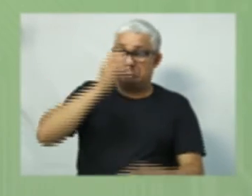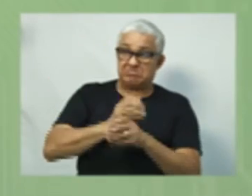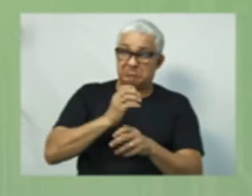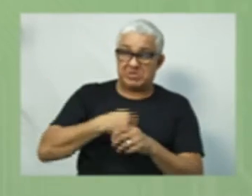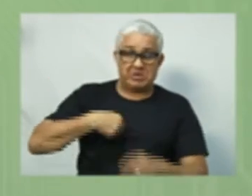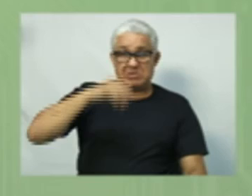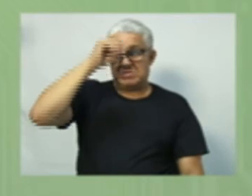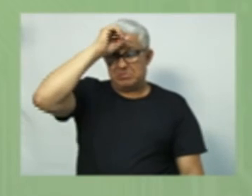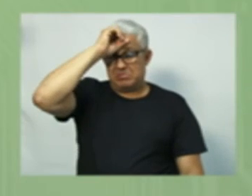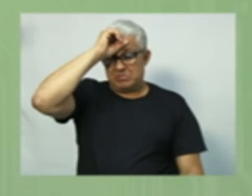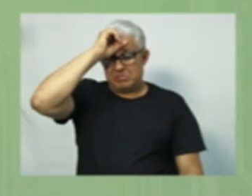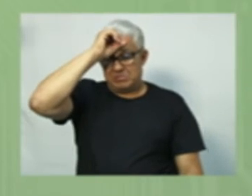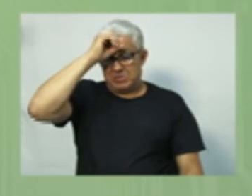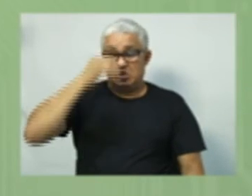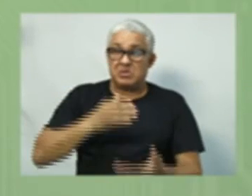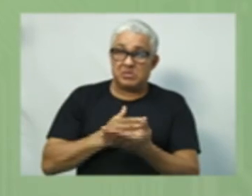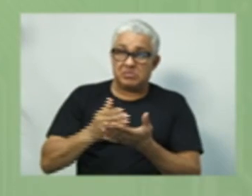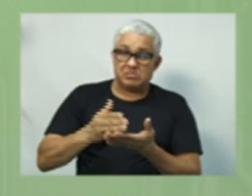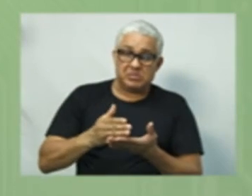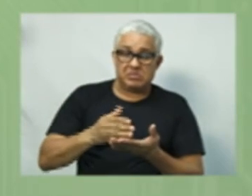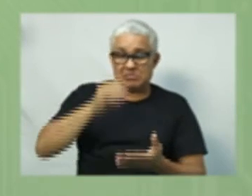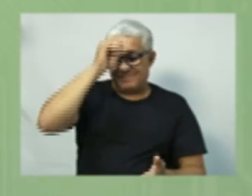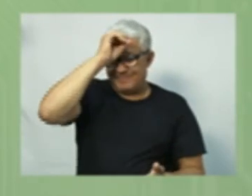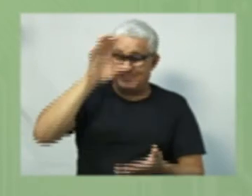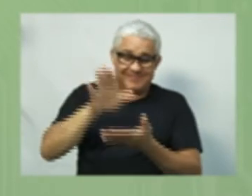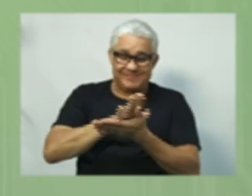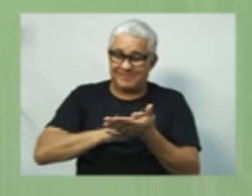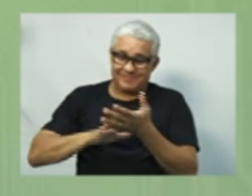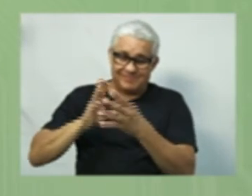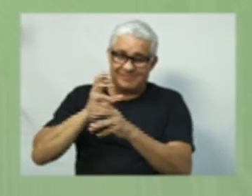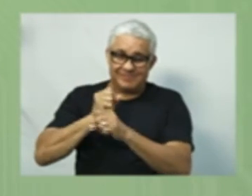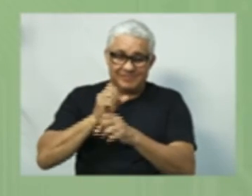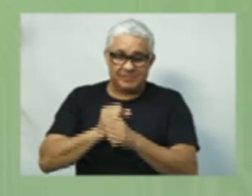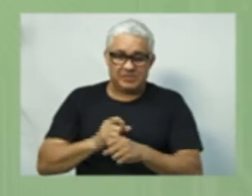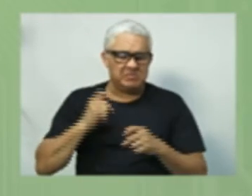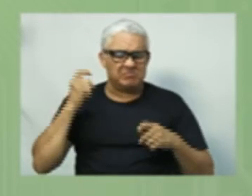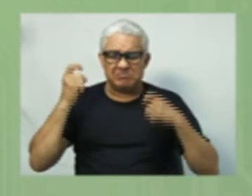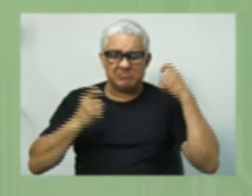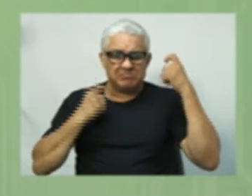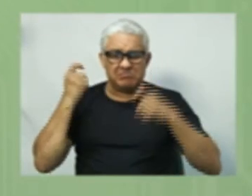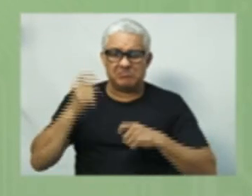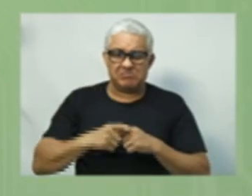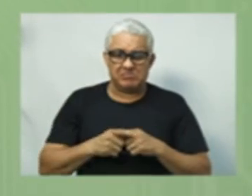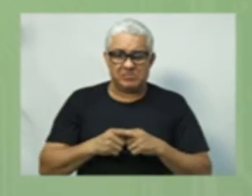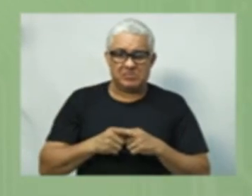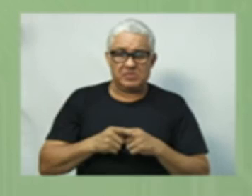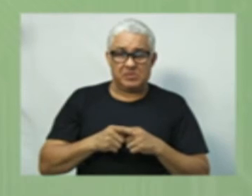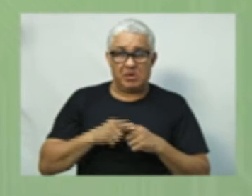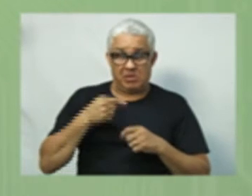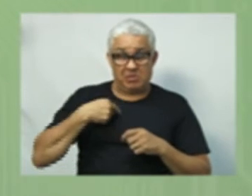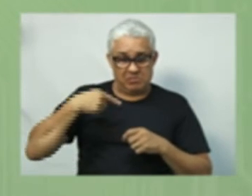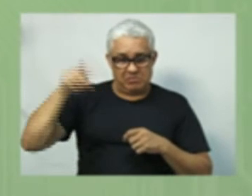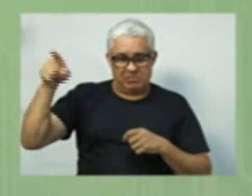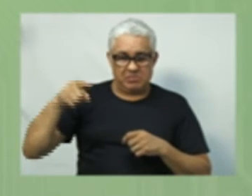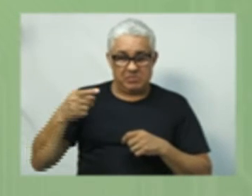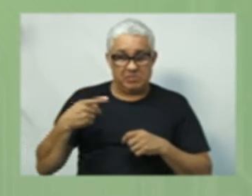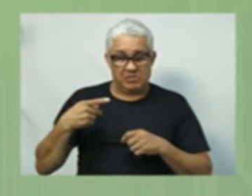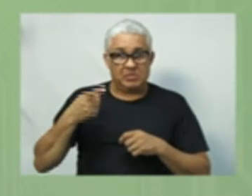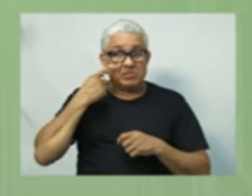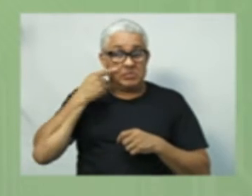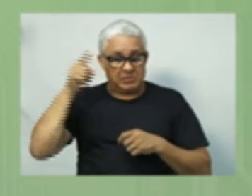só começando e eu ainda não sei nada de contabilidade. Não se preocupe, eu passo lá e a gente vê